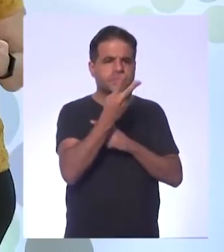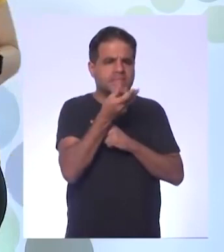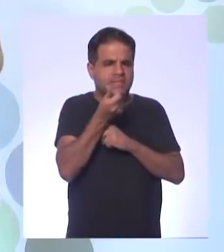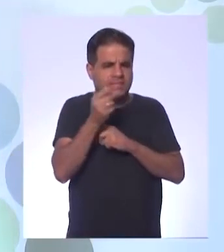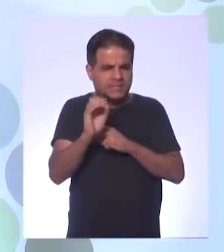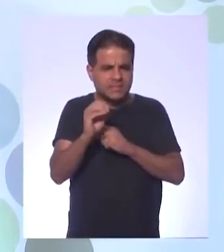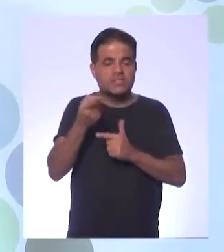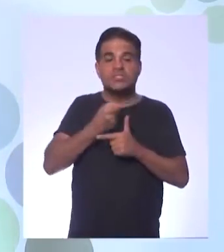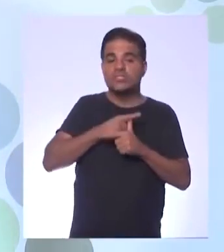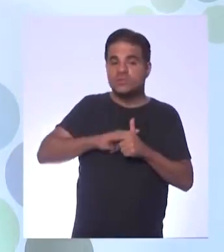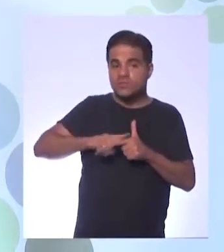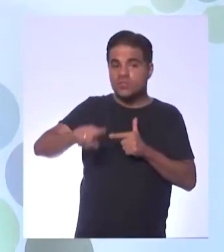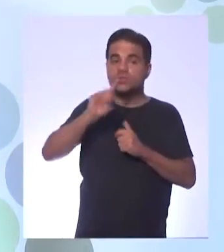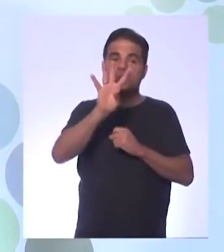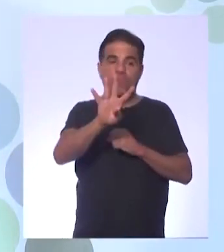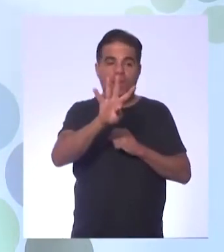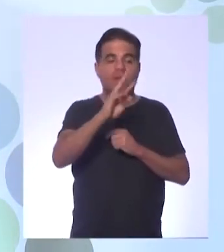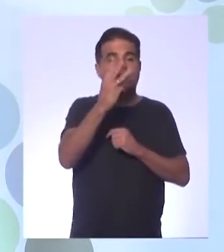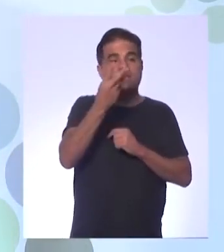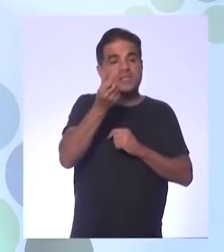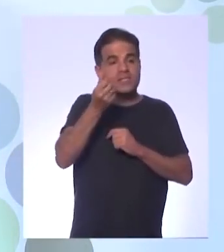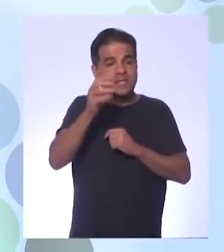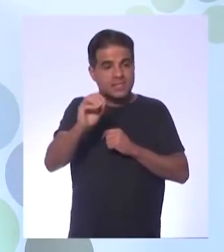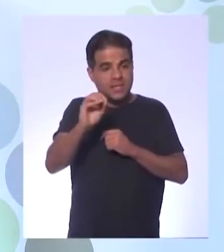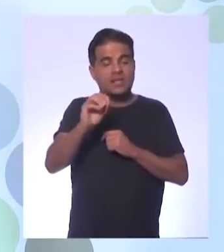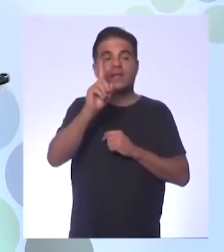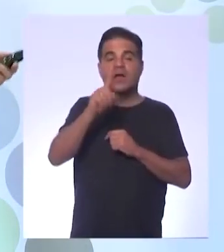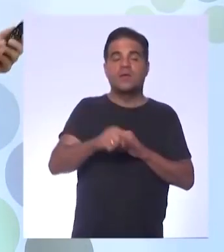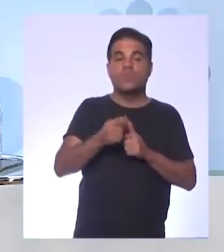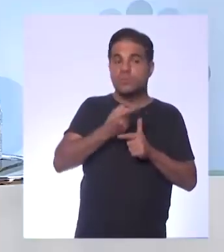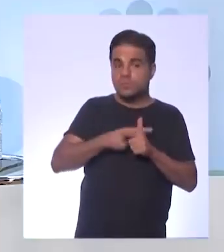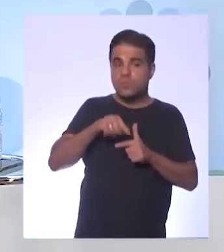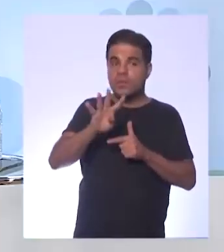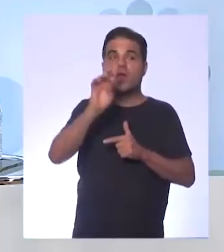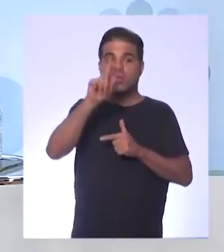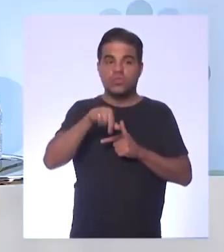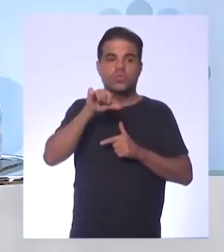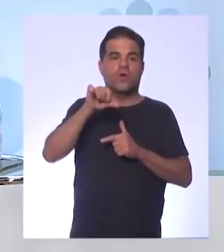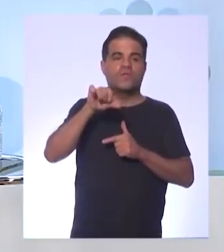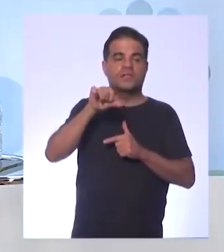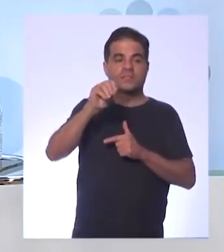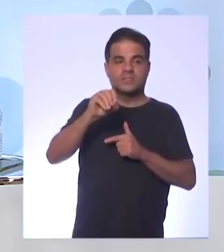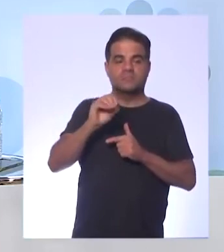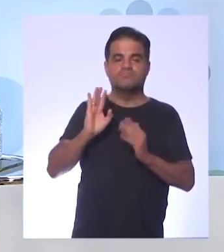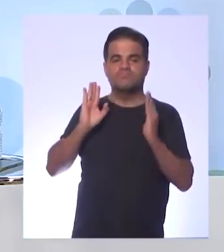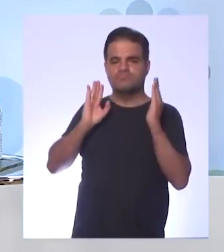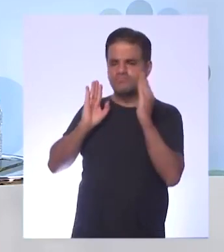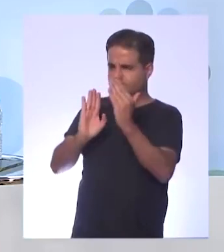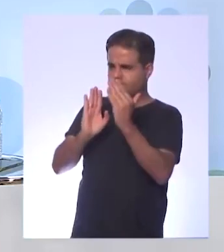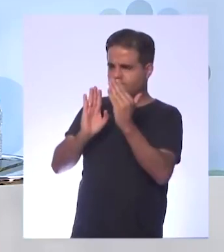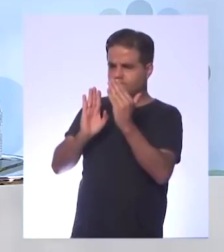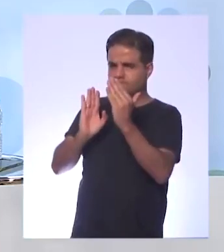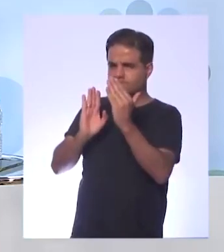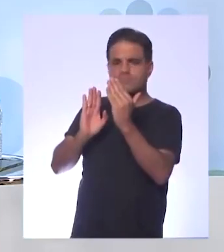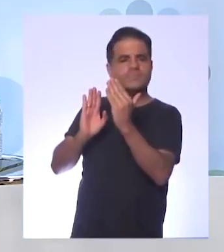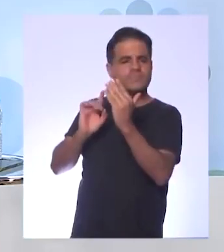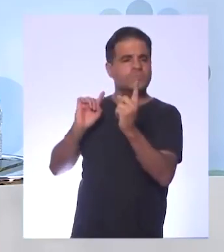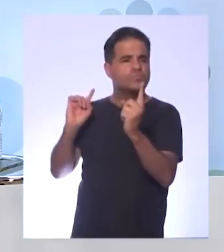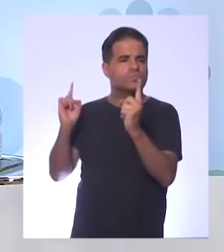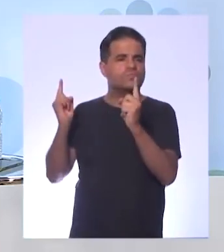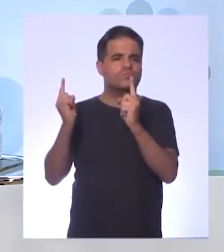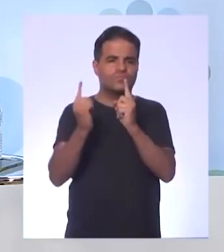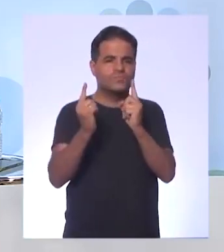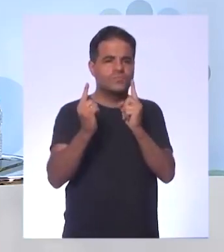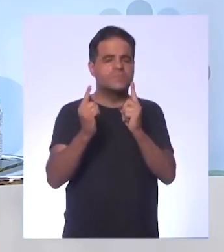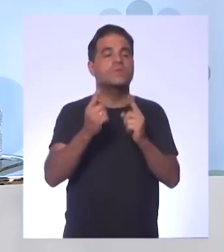360 dividido por 4. 360 dividido por 4 é 90 graus, certo? Então, estou aqui, para a direita. Se eu vou fazer um giro de 90 graus, eu vou